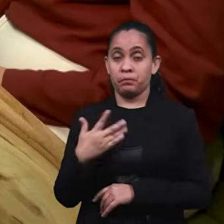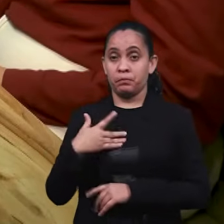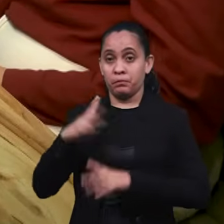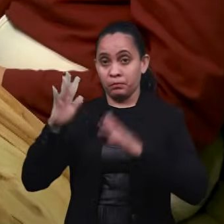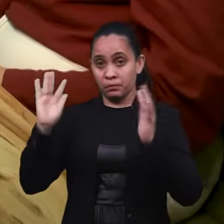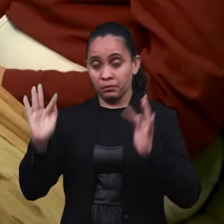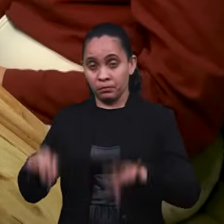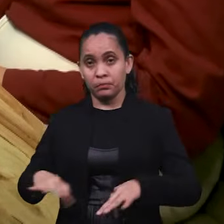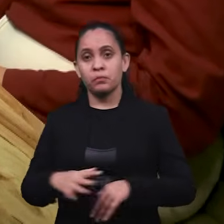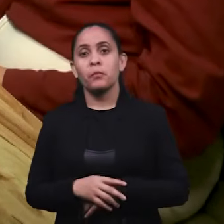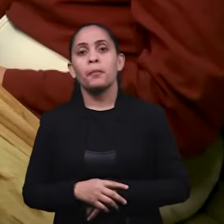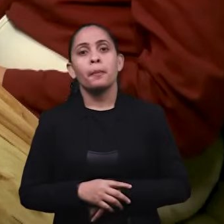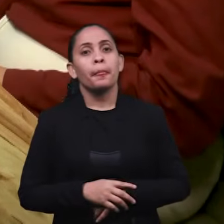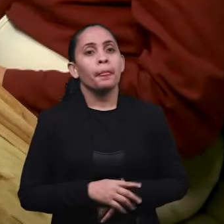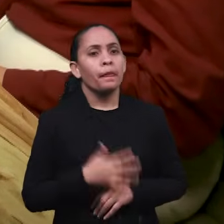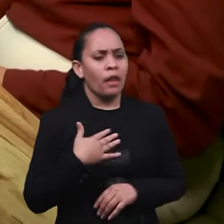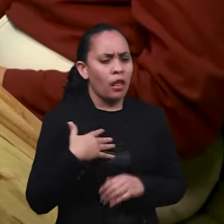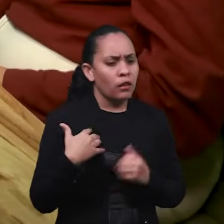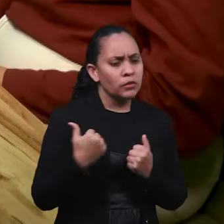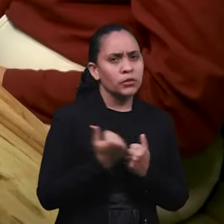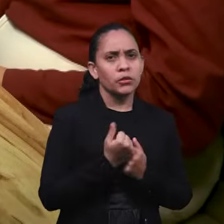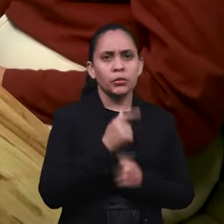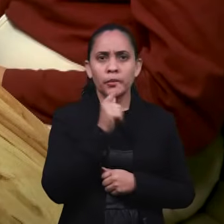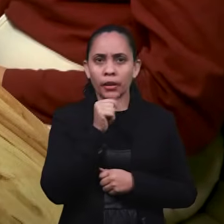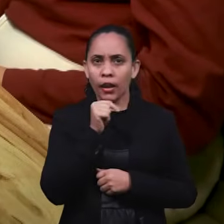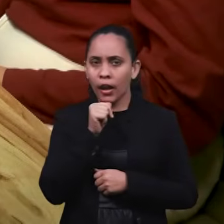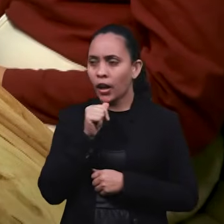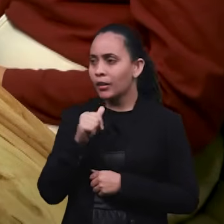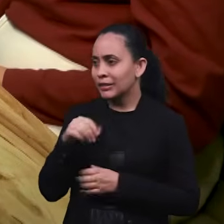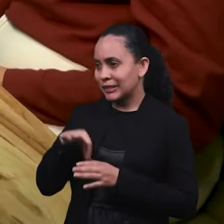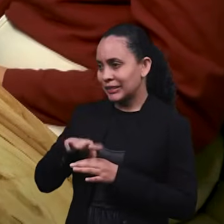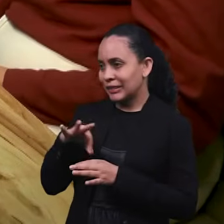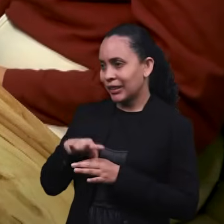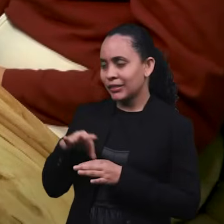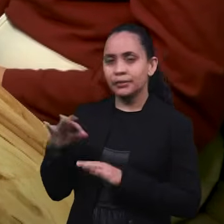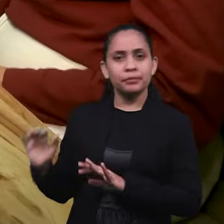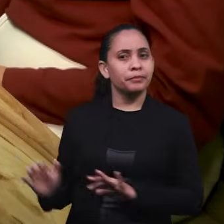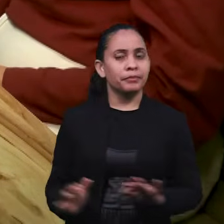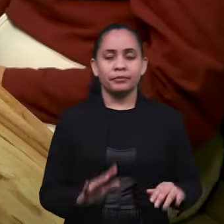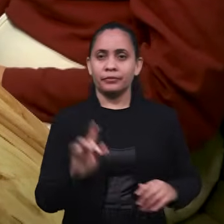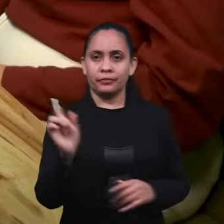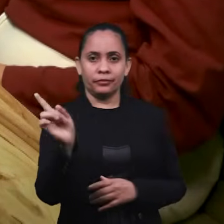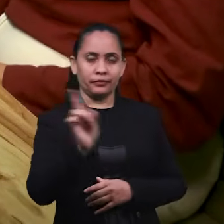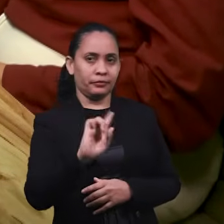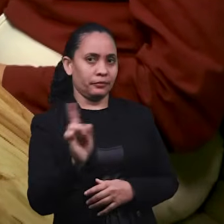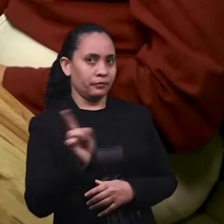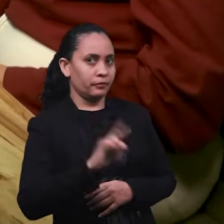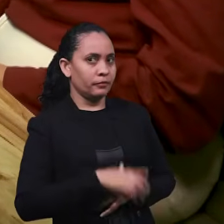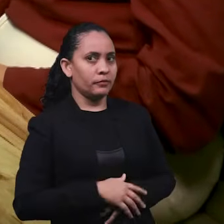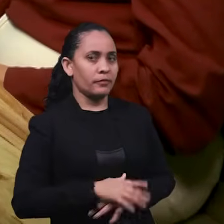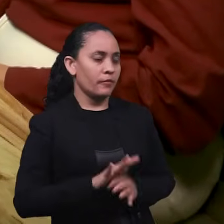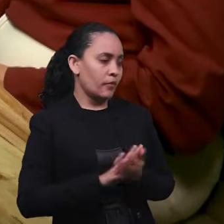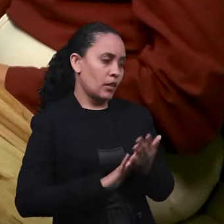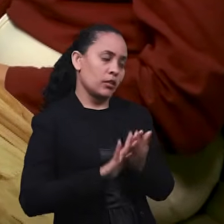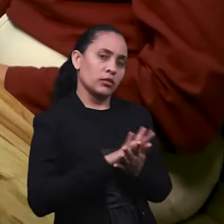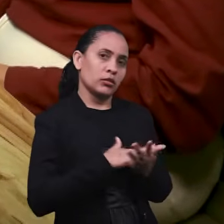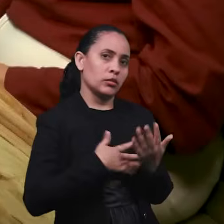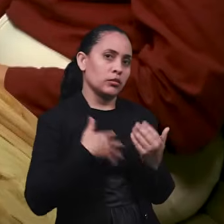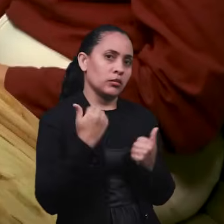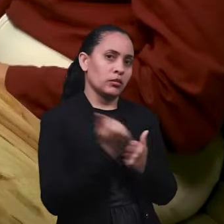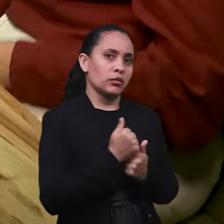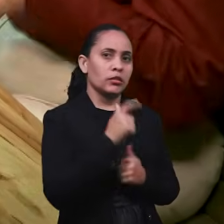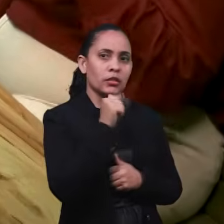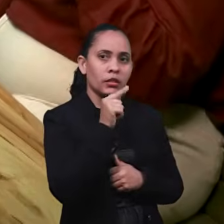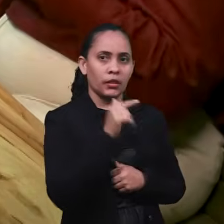então, a kombucha substitui água? Não. Ou chá? Na verdade, a kombucha... Nada pode